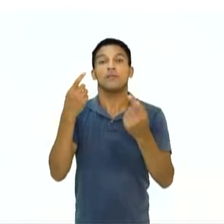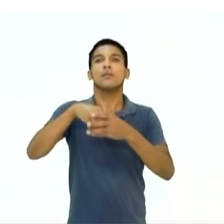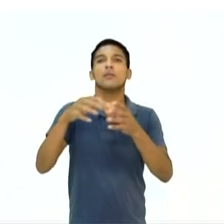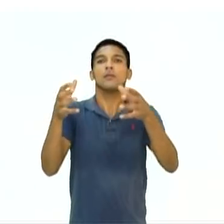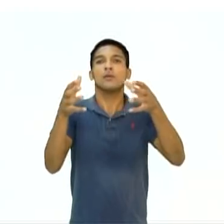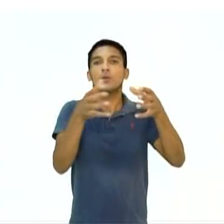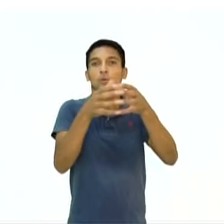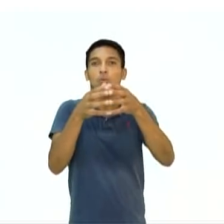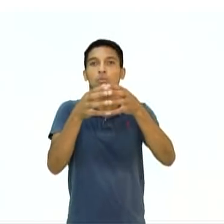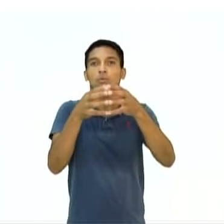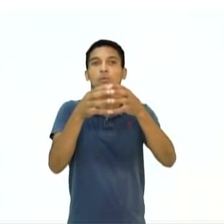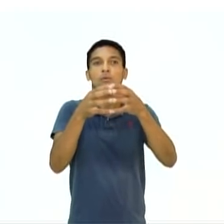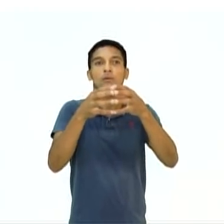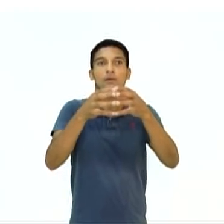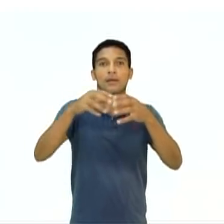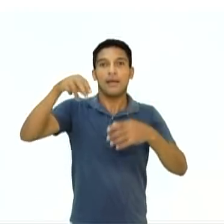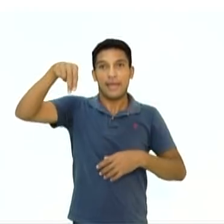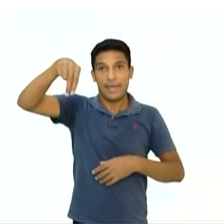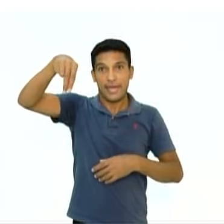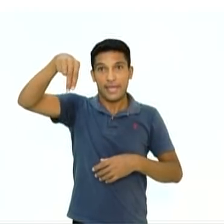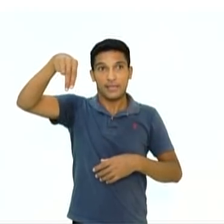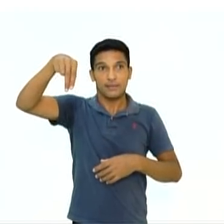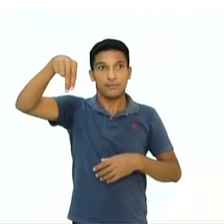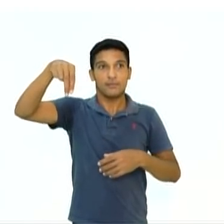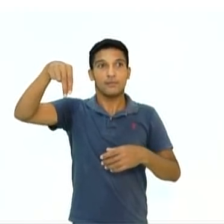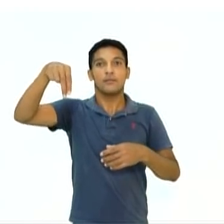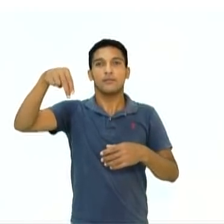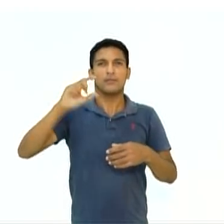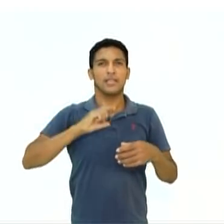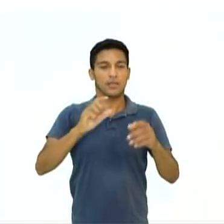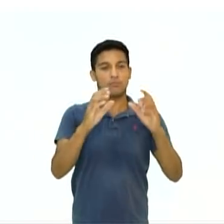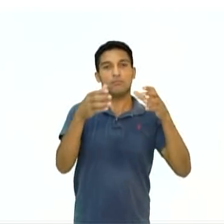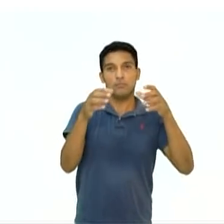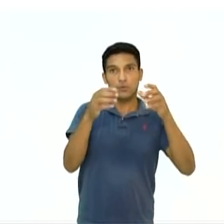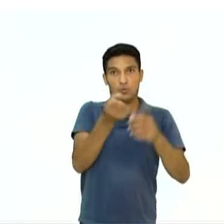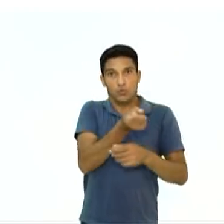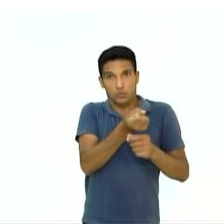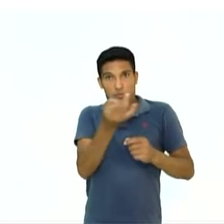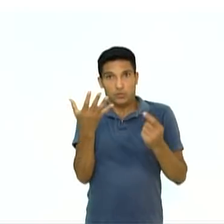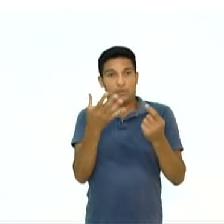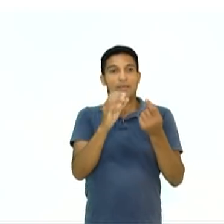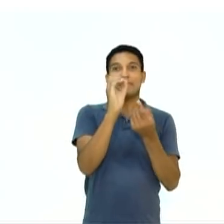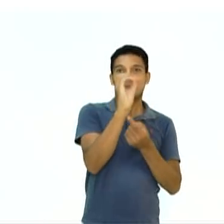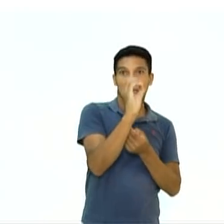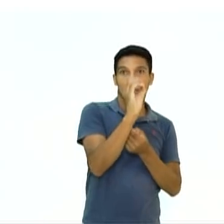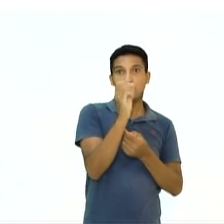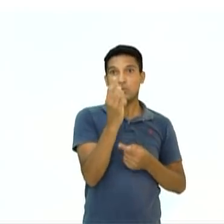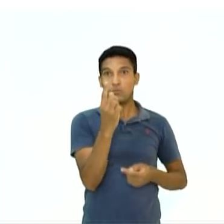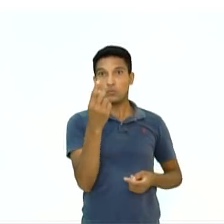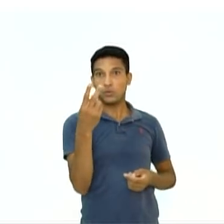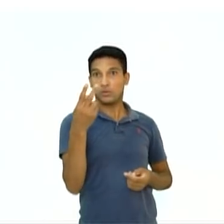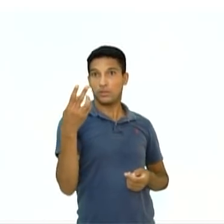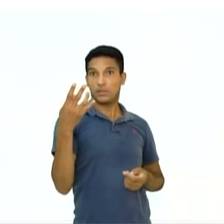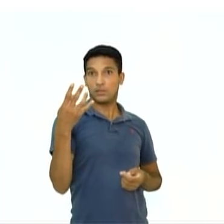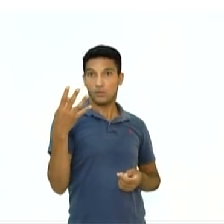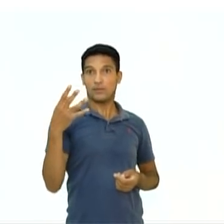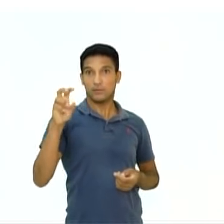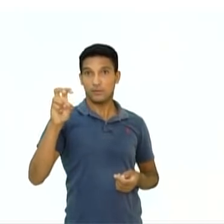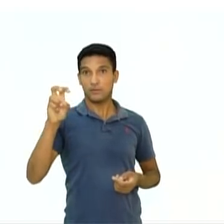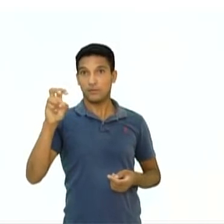vamos relembrar os conjuntos numéricos, ok? Números irracionais. Então, voltando um pouquinho, conjunto